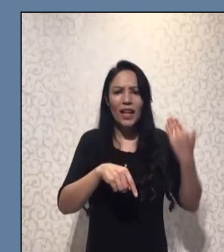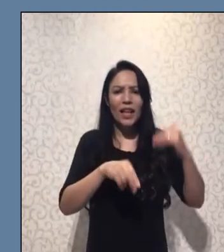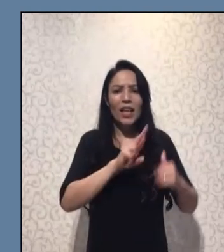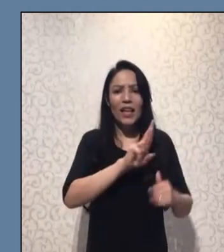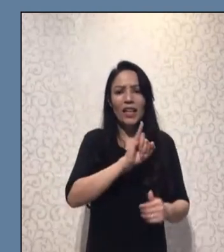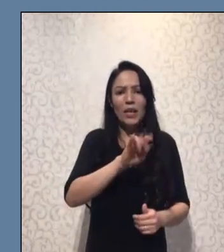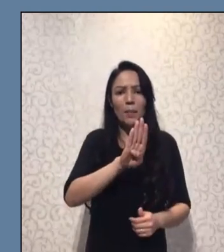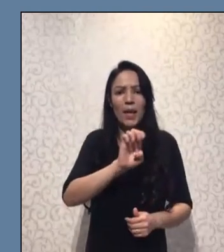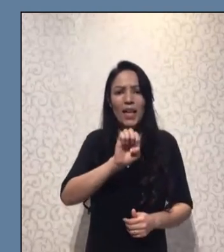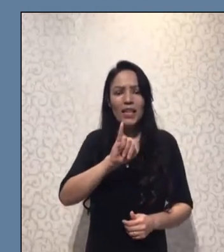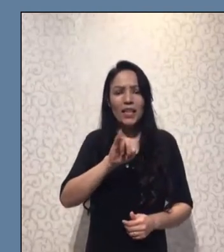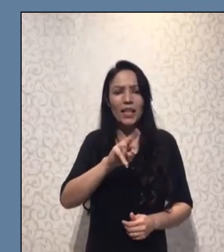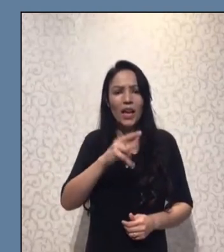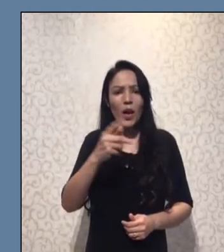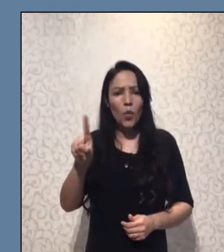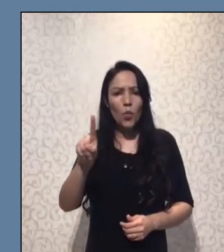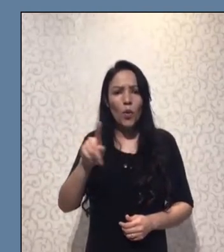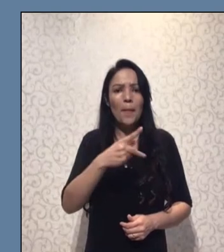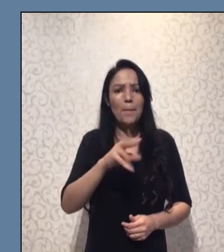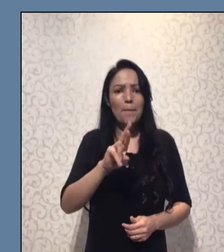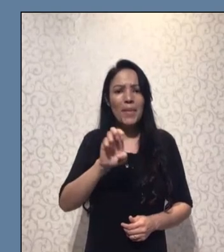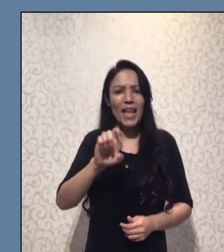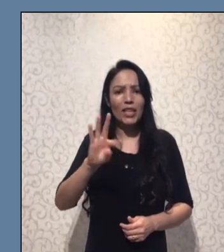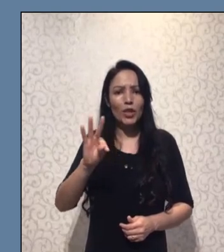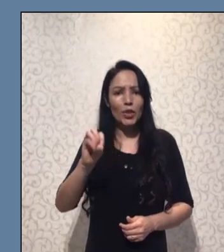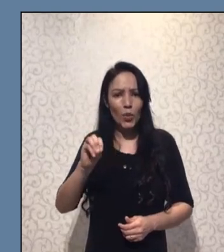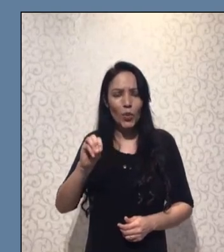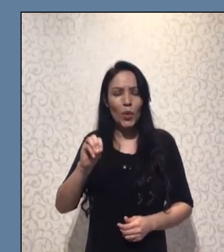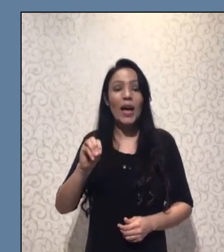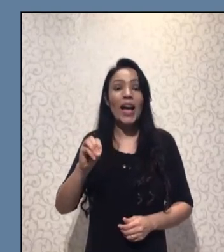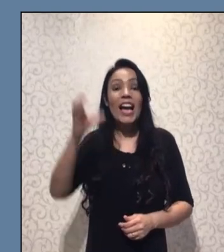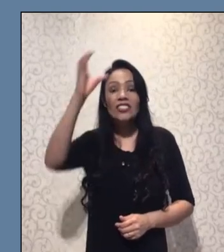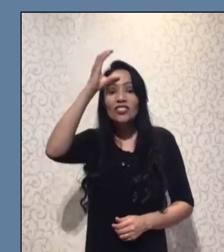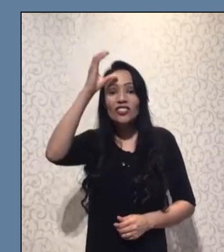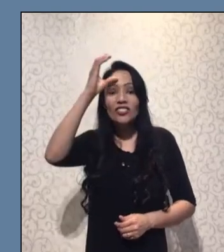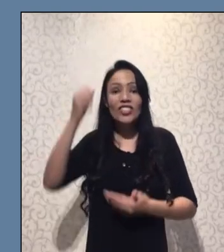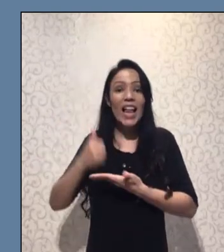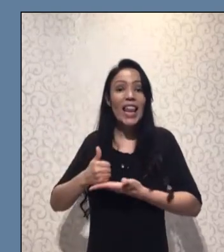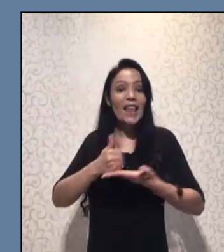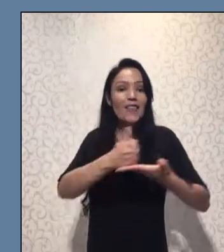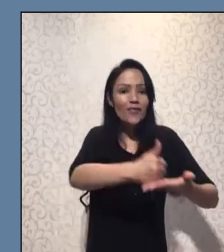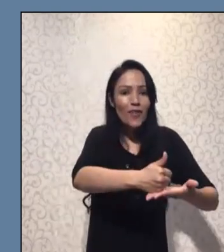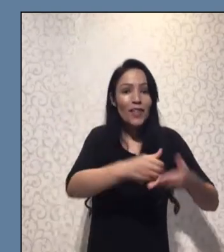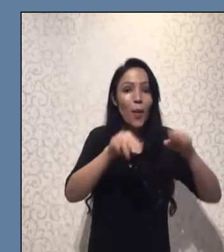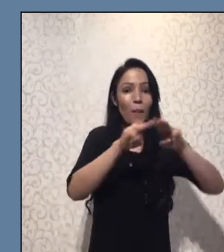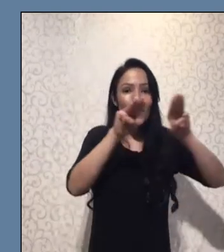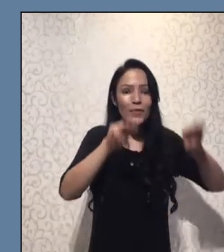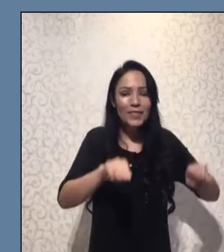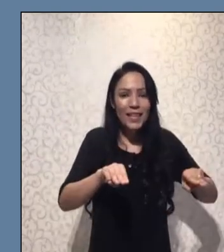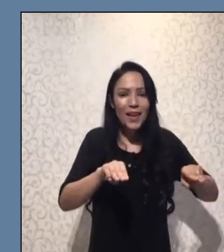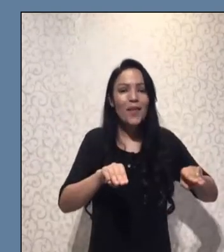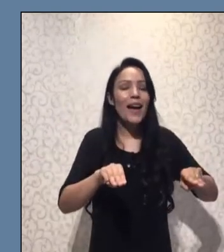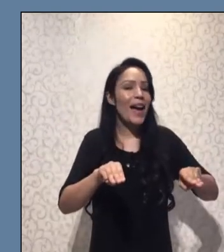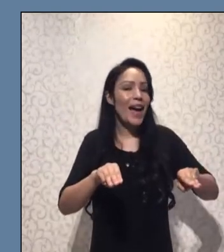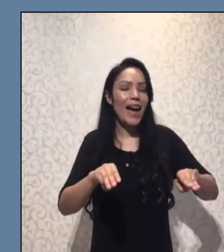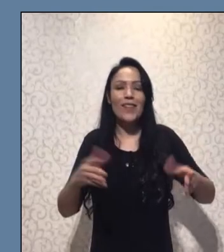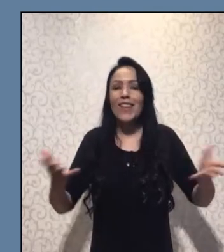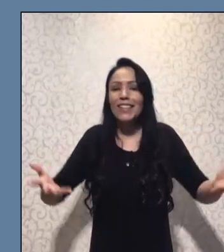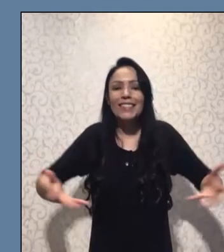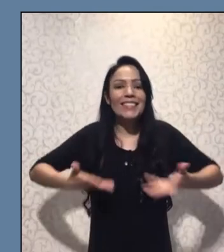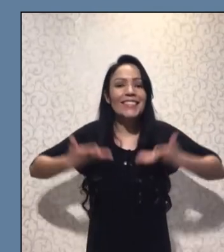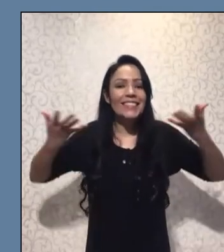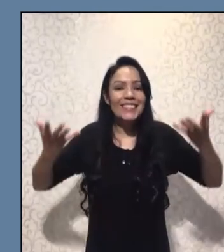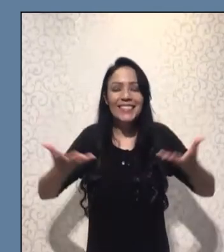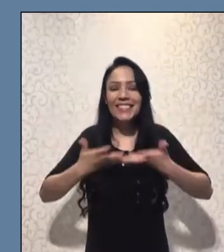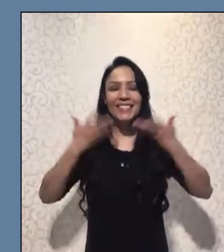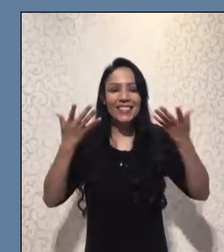orgulho da minha tia Áurea, que era minha madrinha, de me levar no Museu Paulista, era algo, e era uma